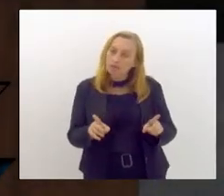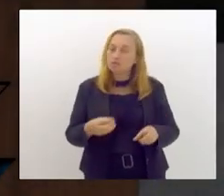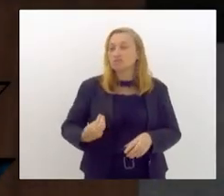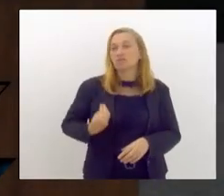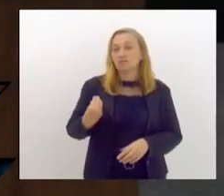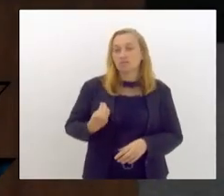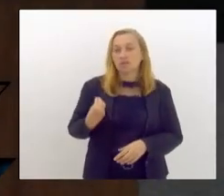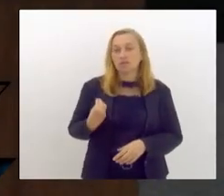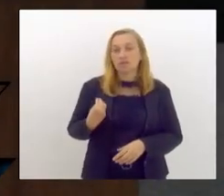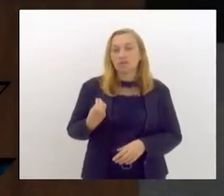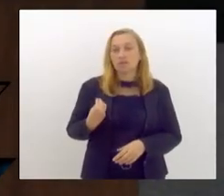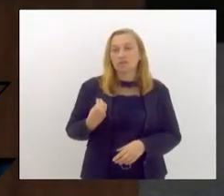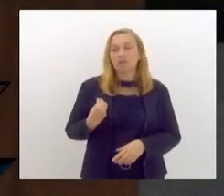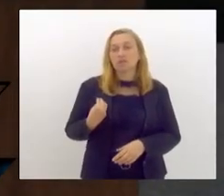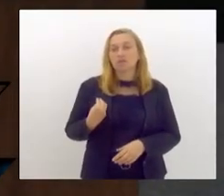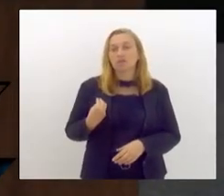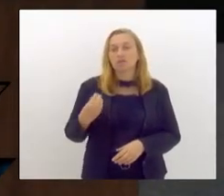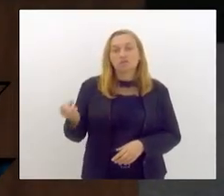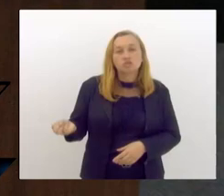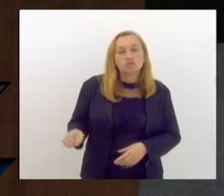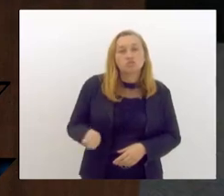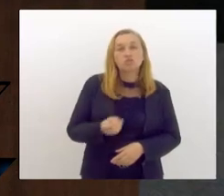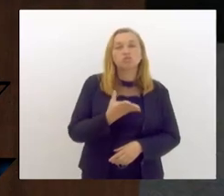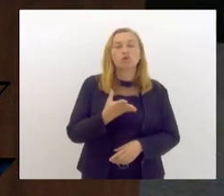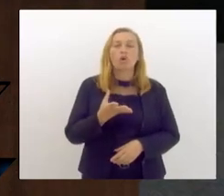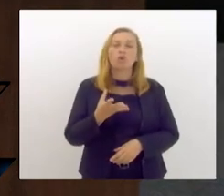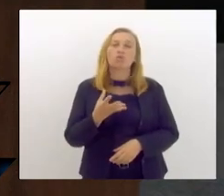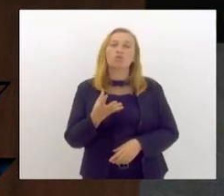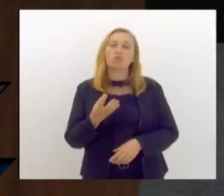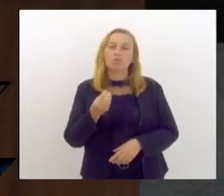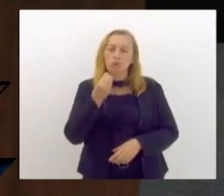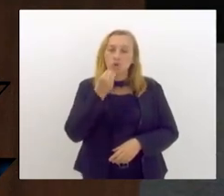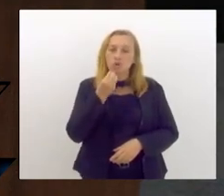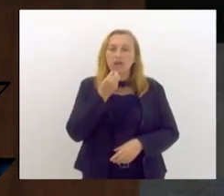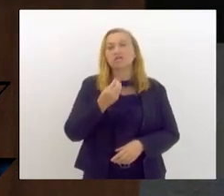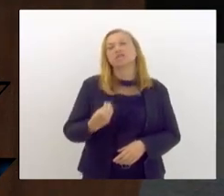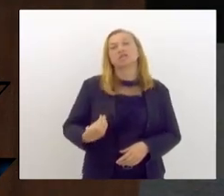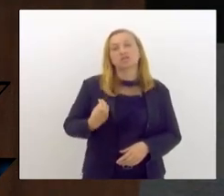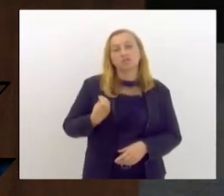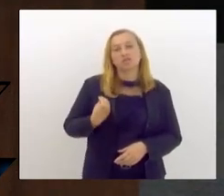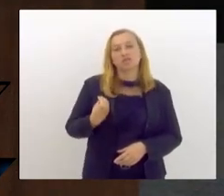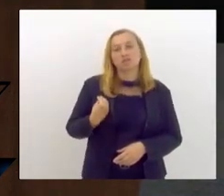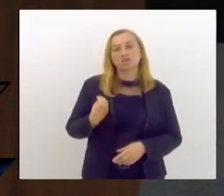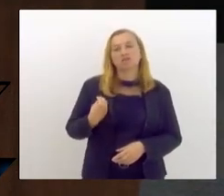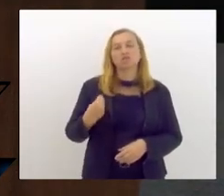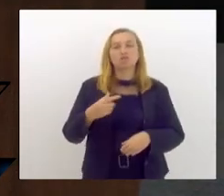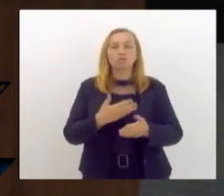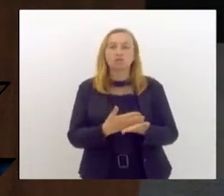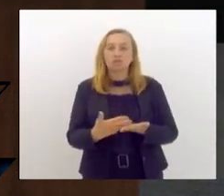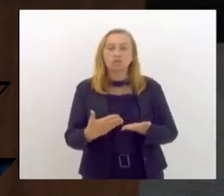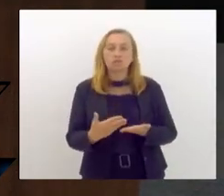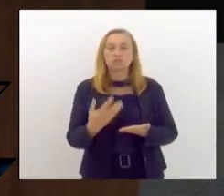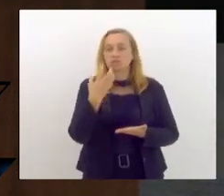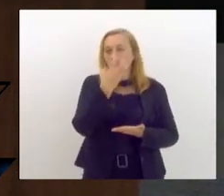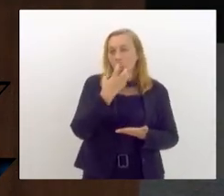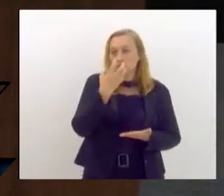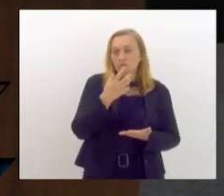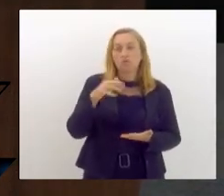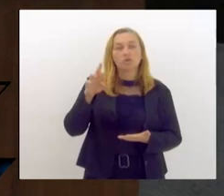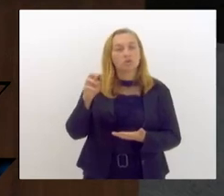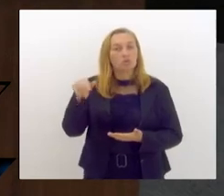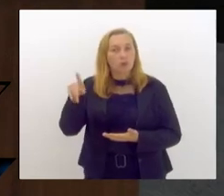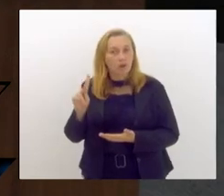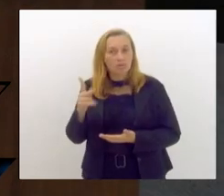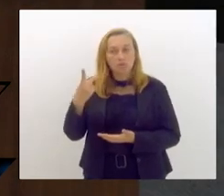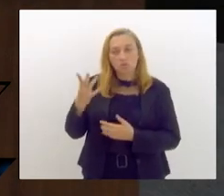sobreviveram, tiveram uma nova forma de viver a partir da música, a partir do rap, a partir da